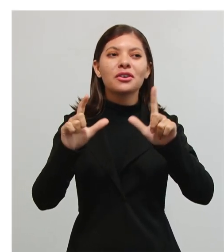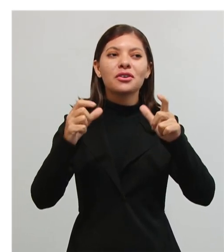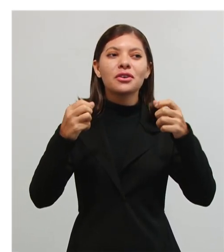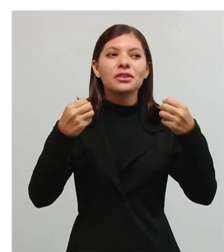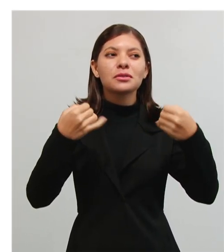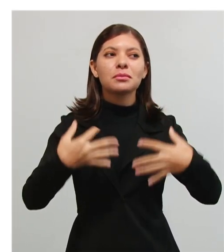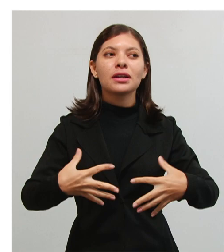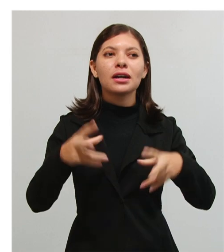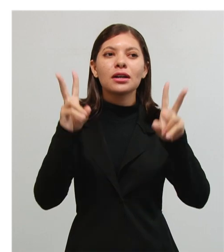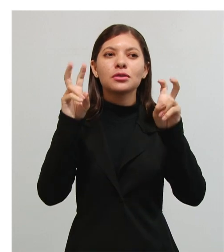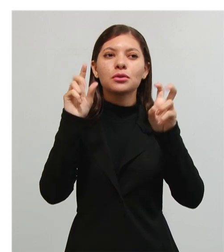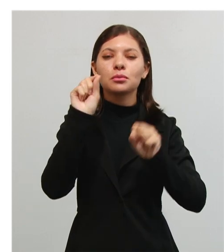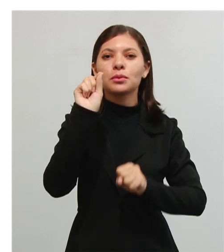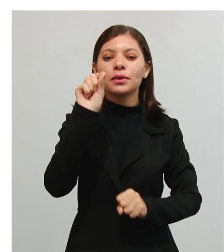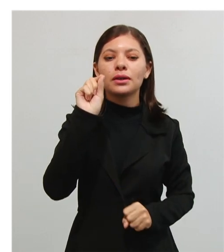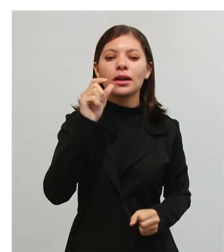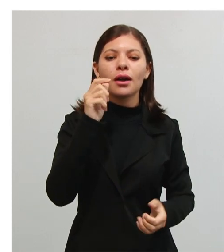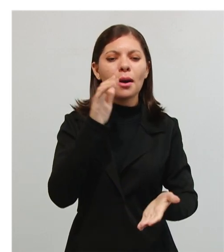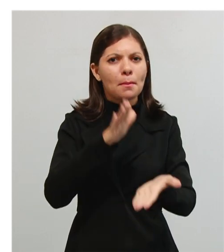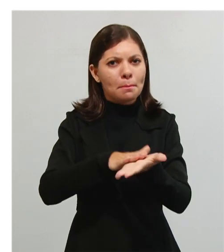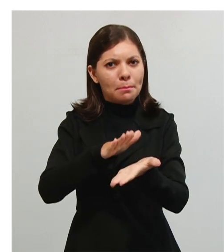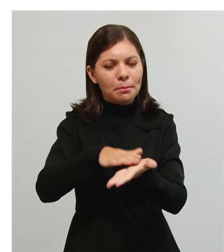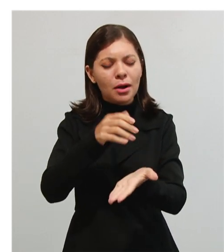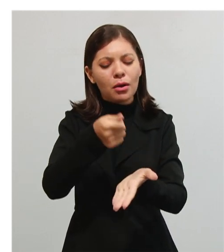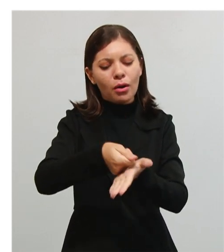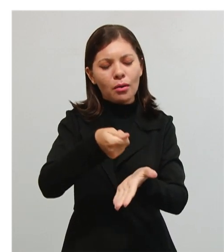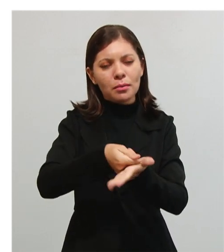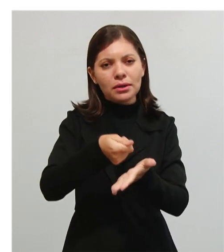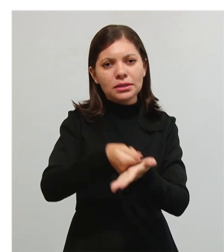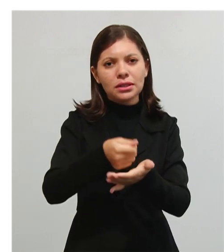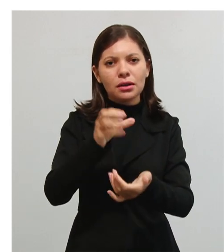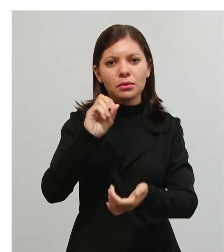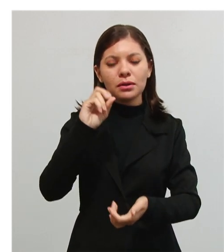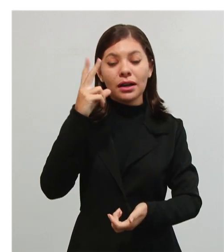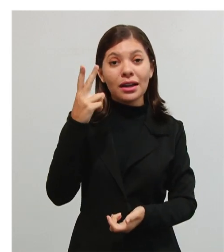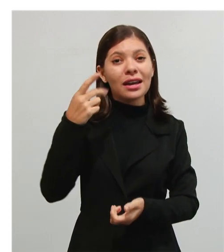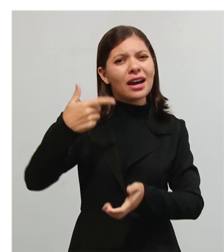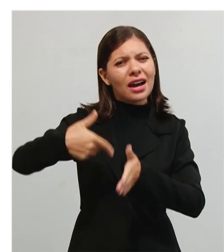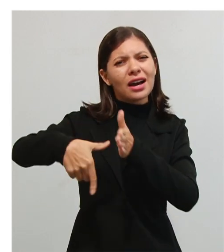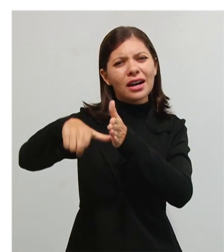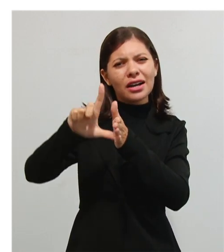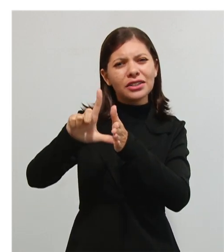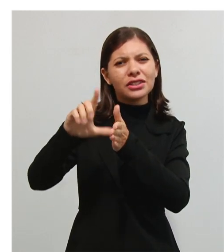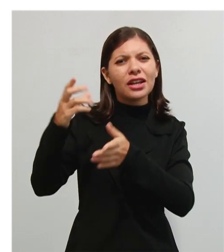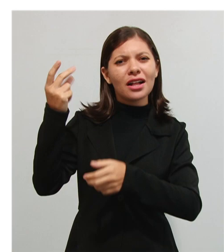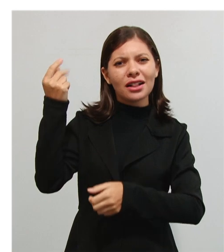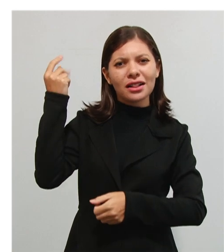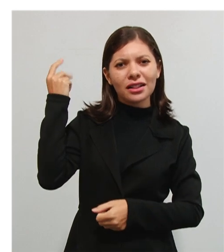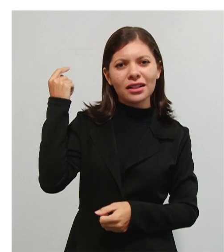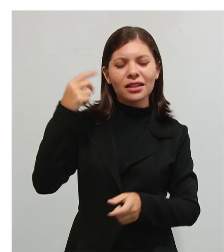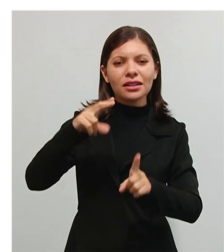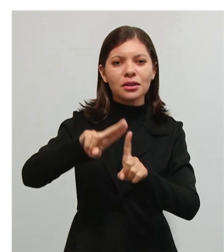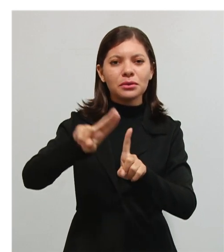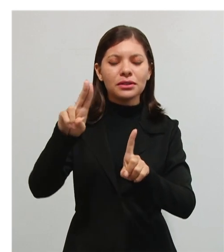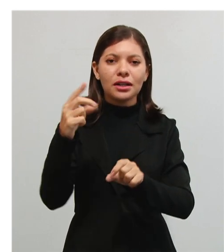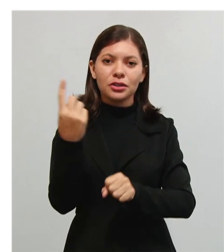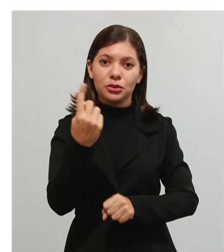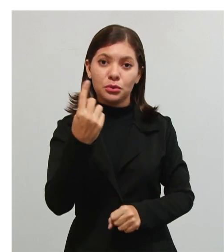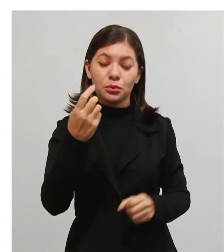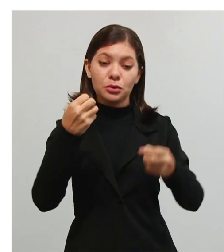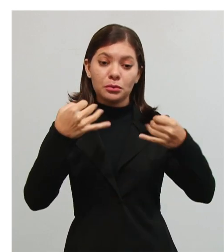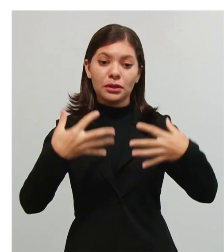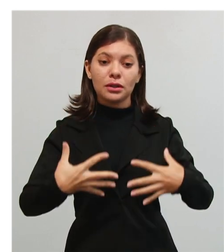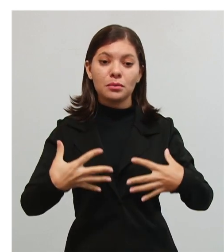sobre cobrança. Ok? Na unidade 1 falamos sobre atendimento e